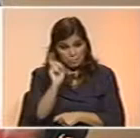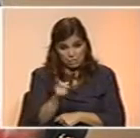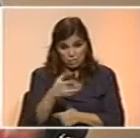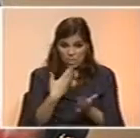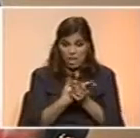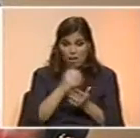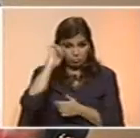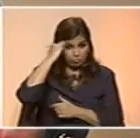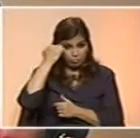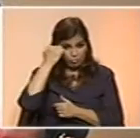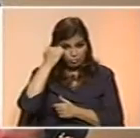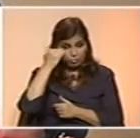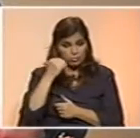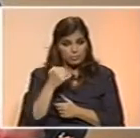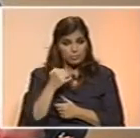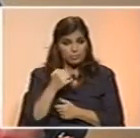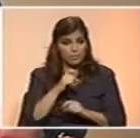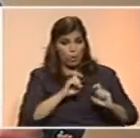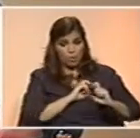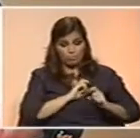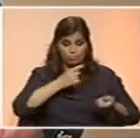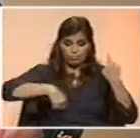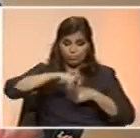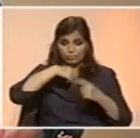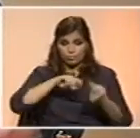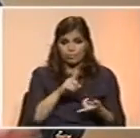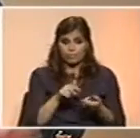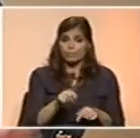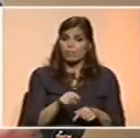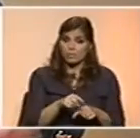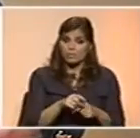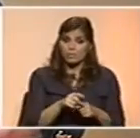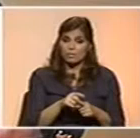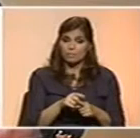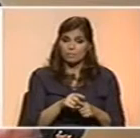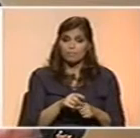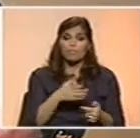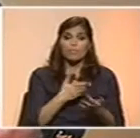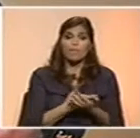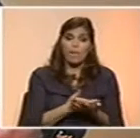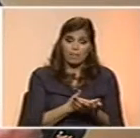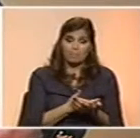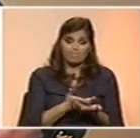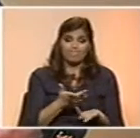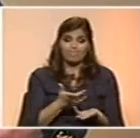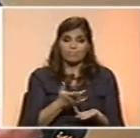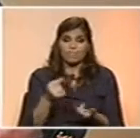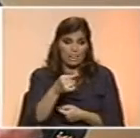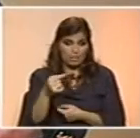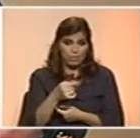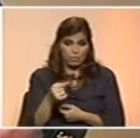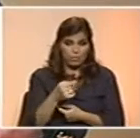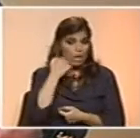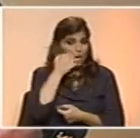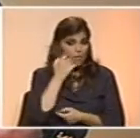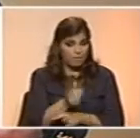maléficas para o nosso estado cardiovascular, já daí temos uma consequência que pode ser muito